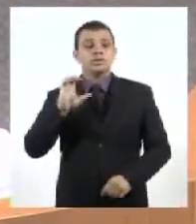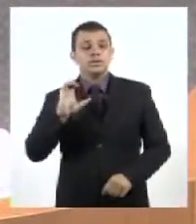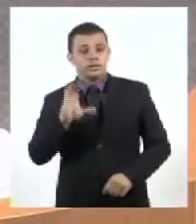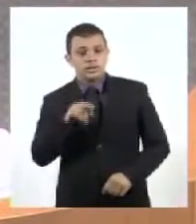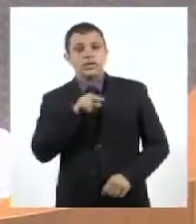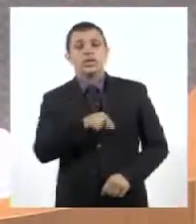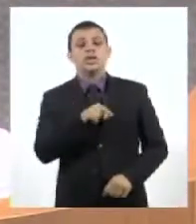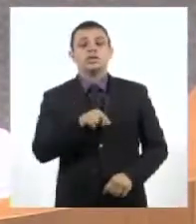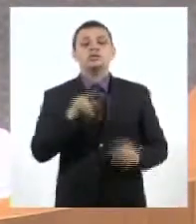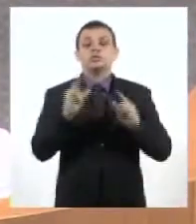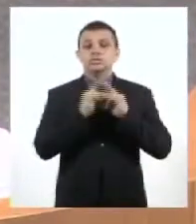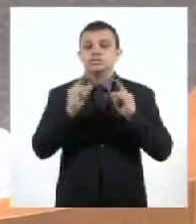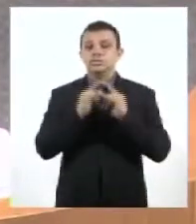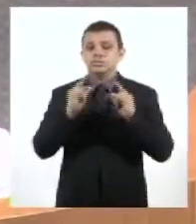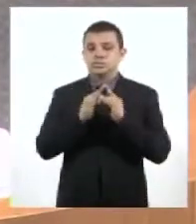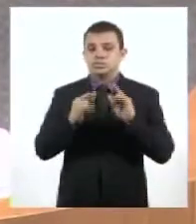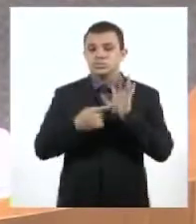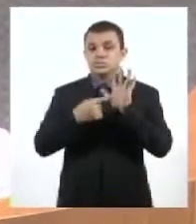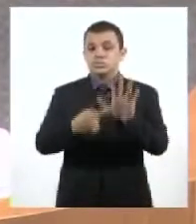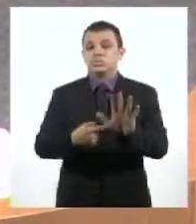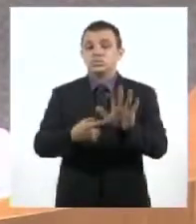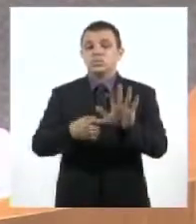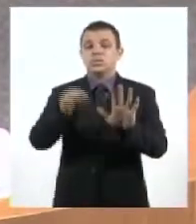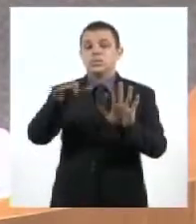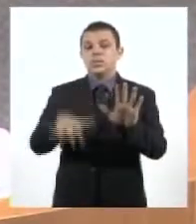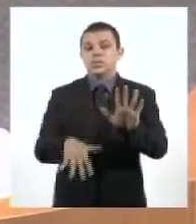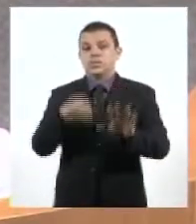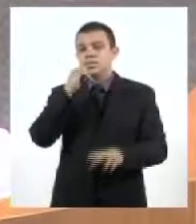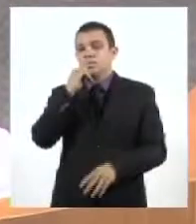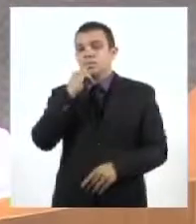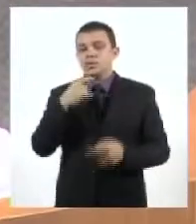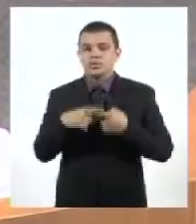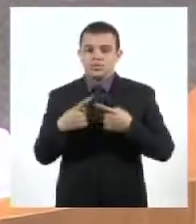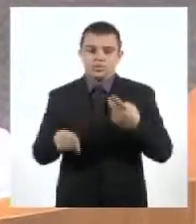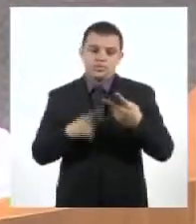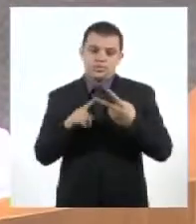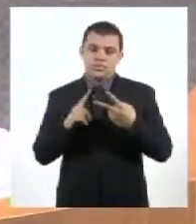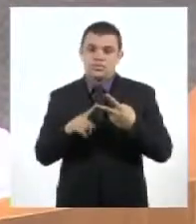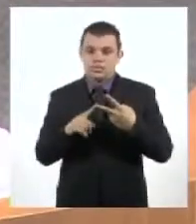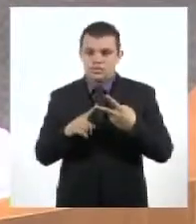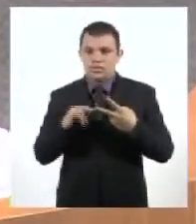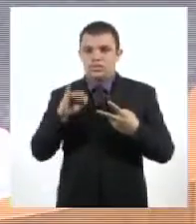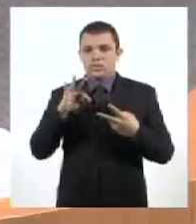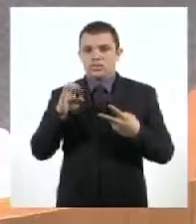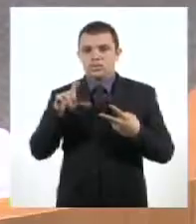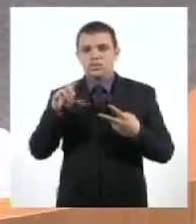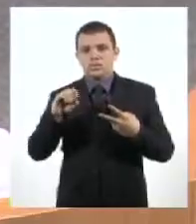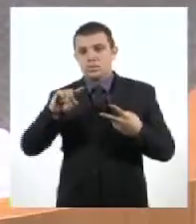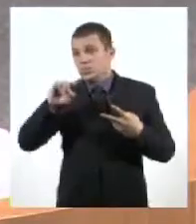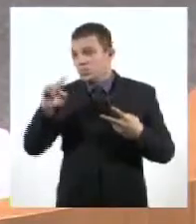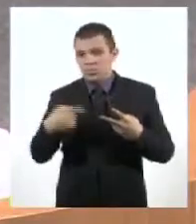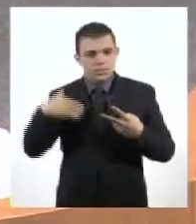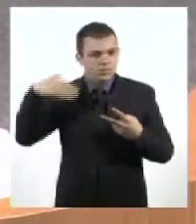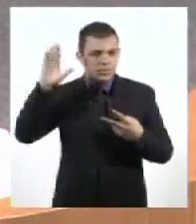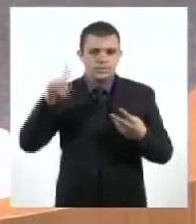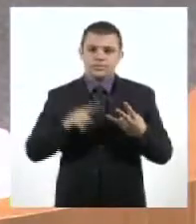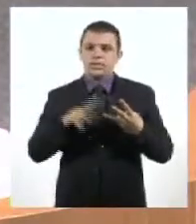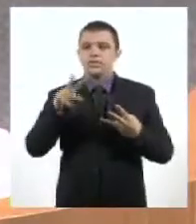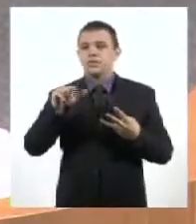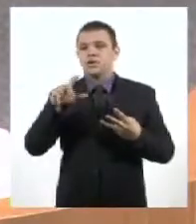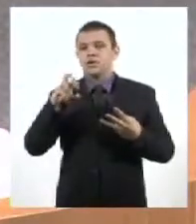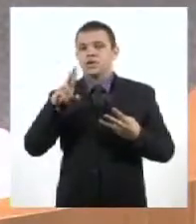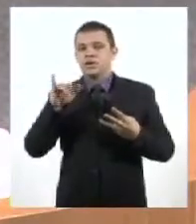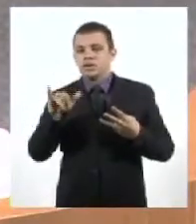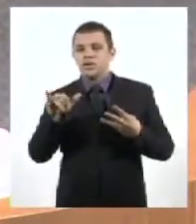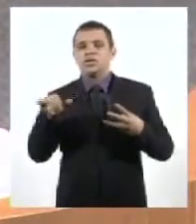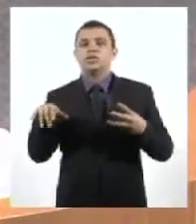que apresentou o menor preço, porque o Instituto Telos apresentou quase R$ 1 milhão a mais, o Bareri apresentou quase mais